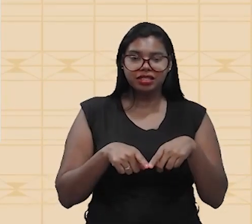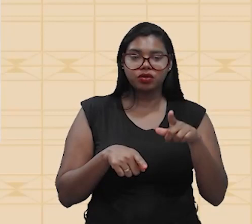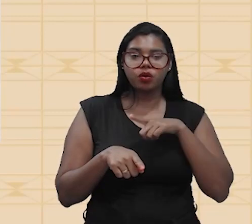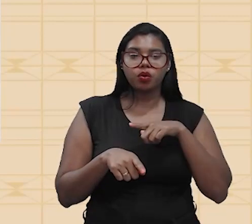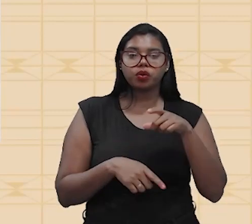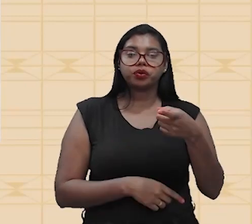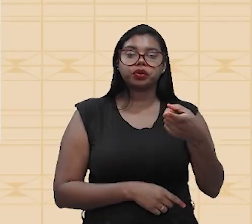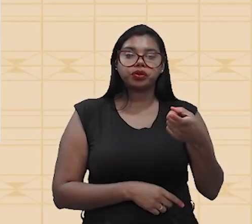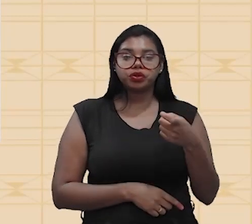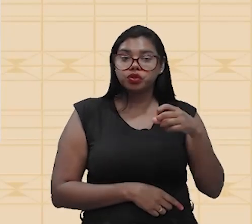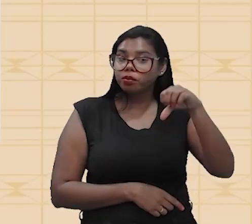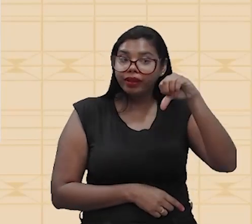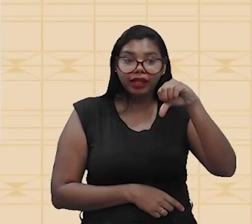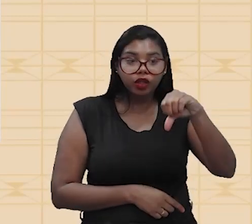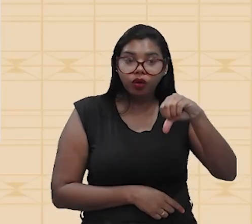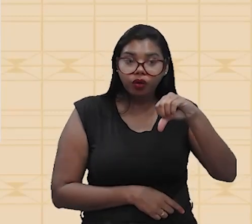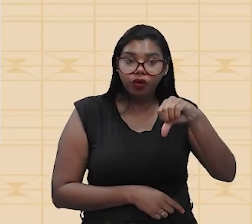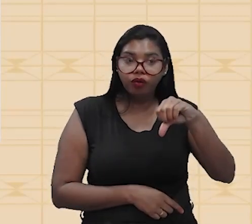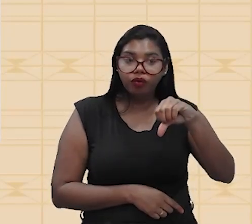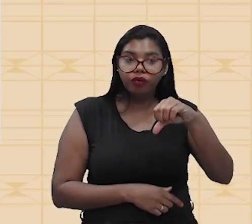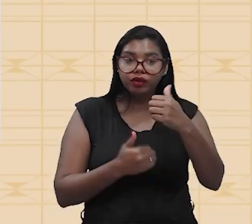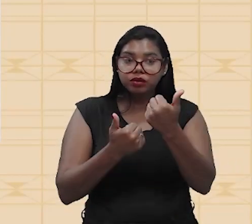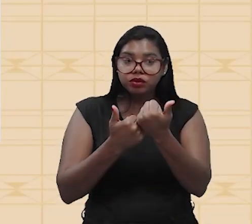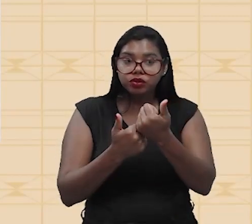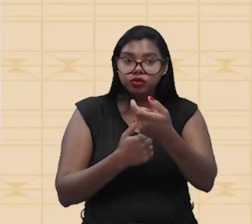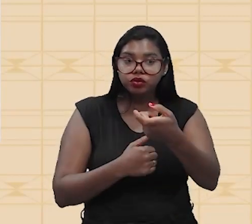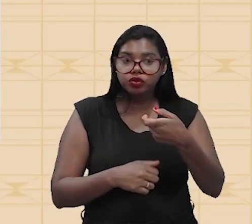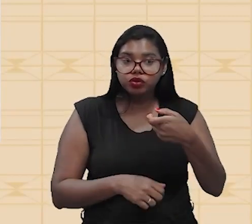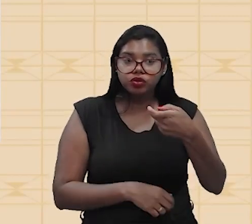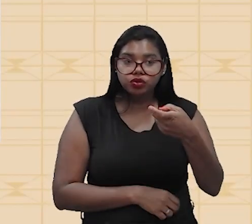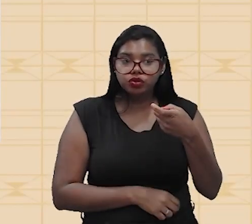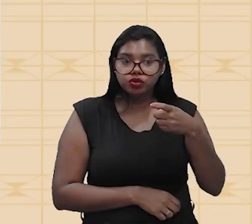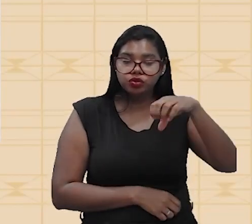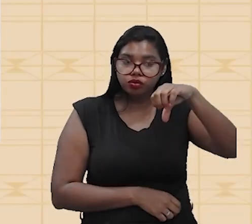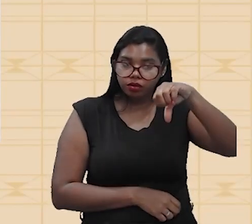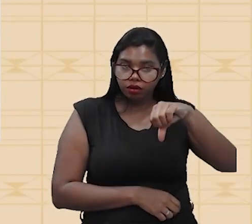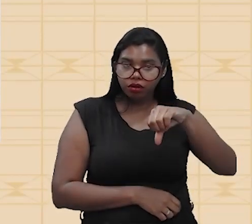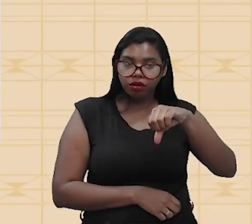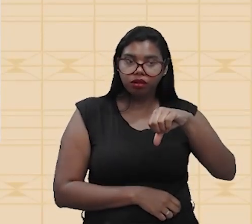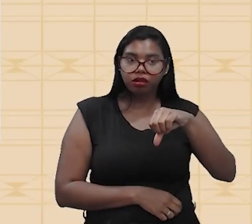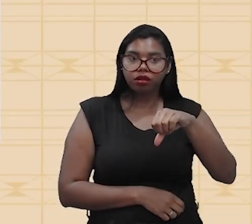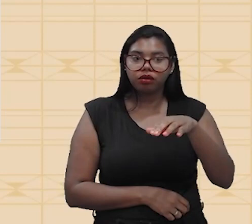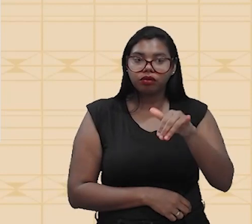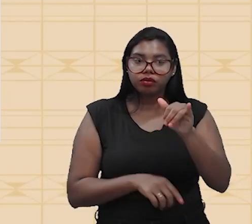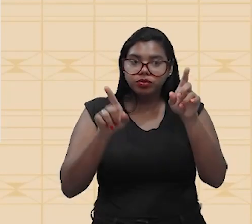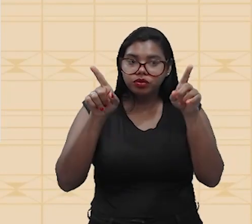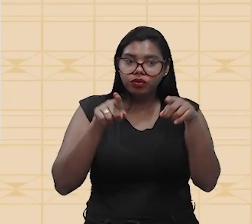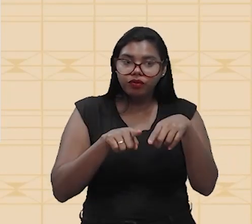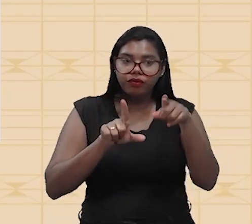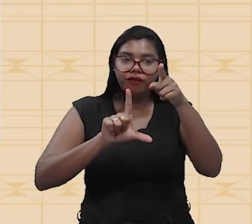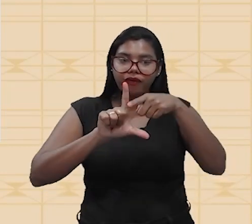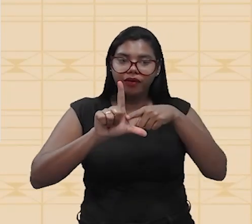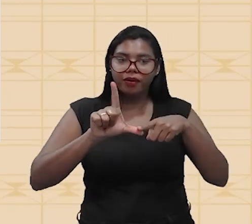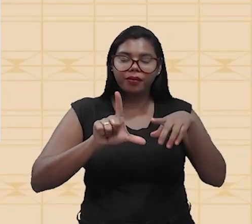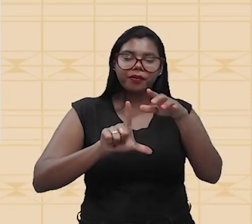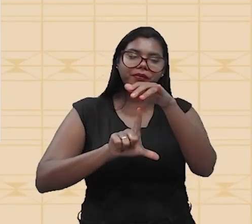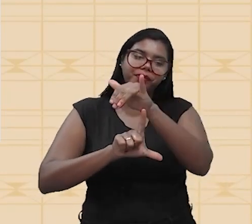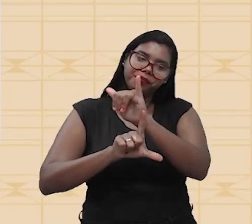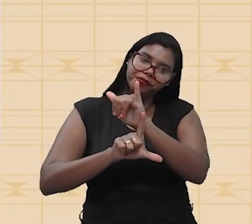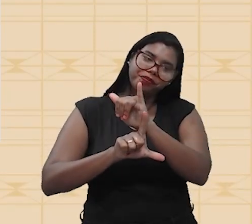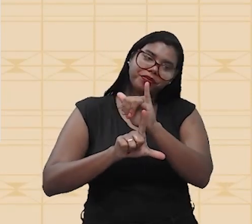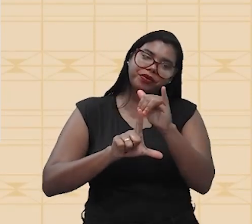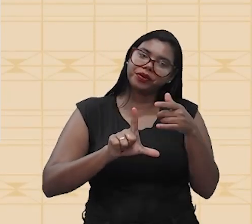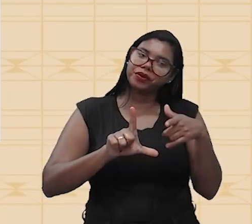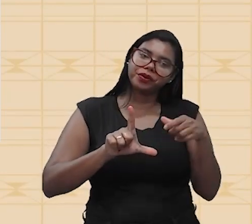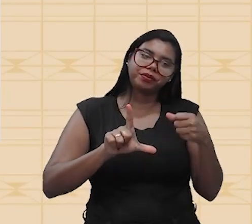coloca 9 e tu vai encontrar exatamente o resultado que é o y do vértice e não precisaria fazer o cálculo lá